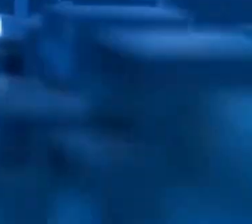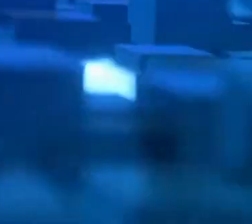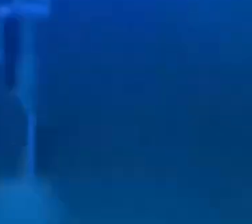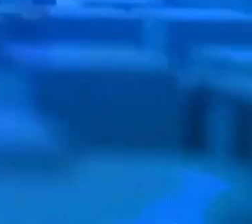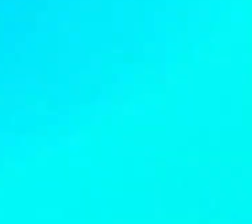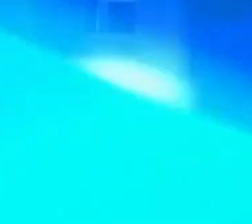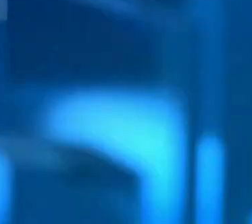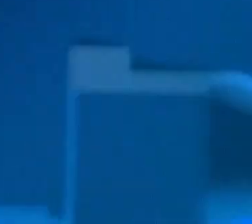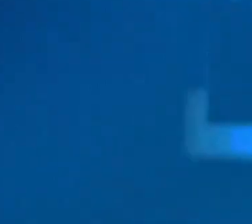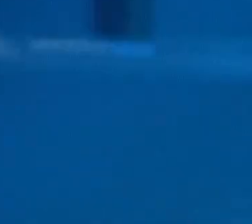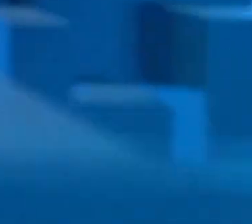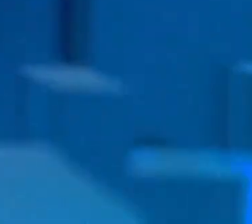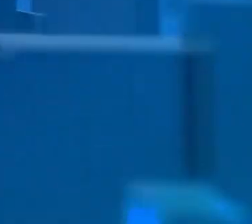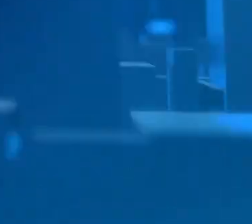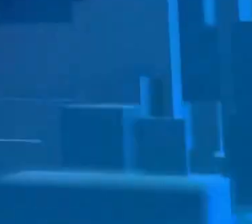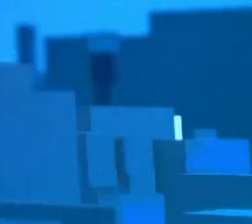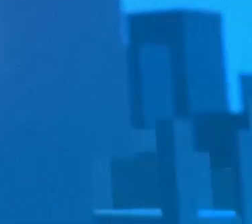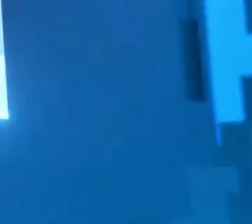Música